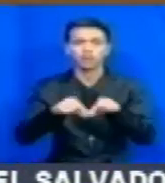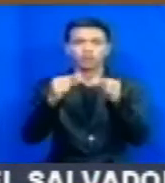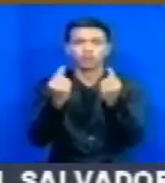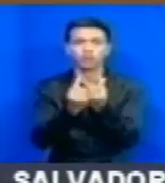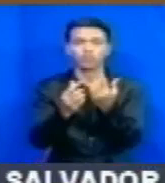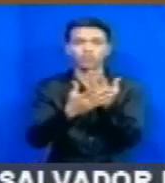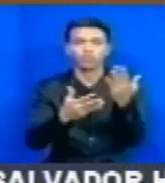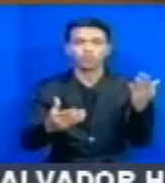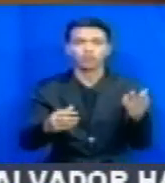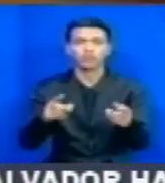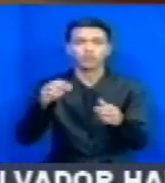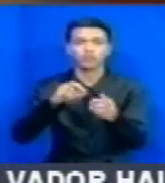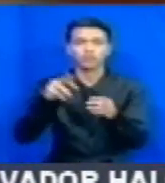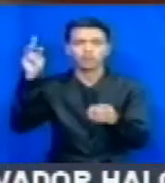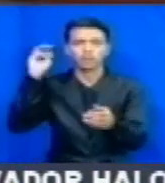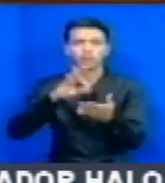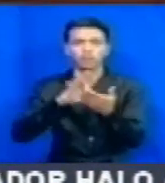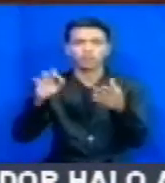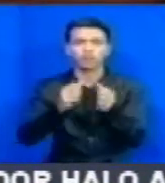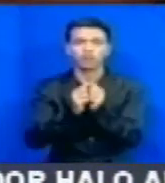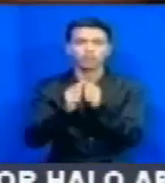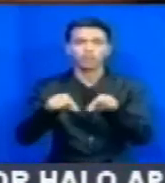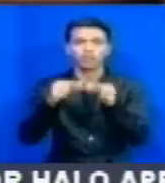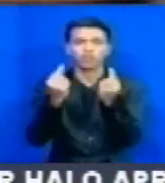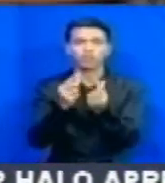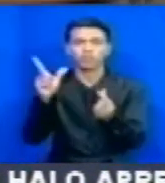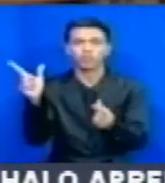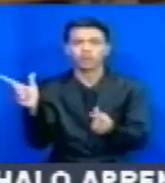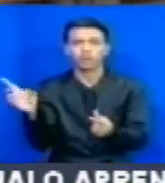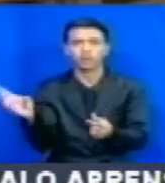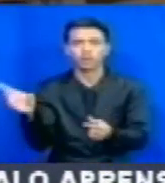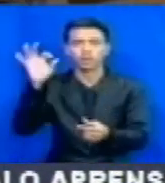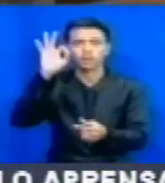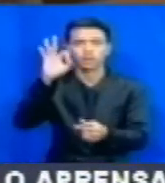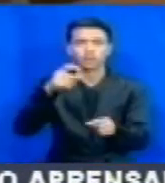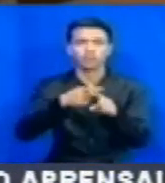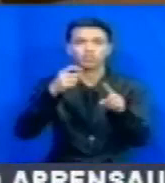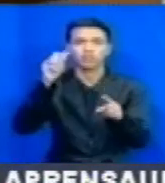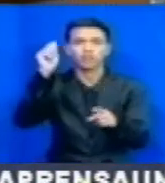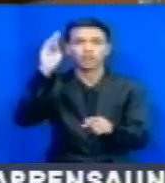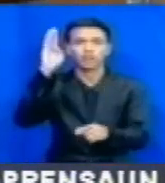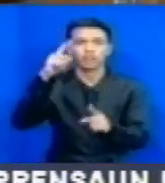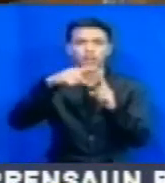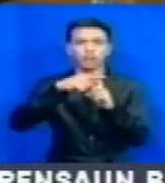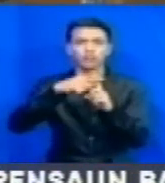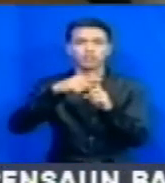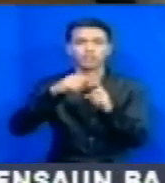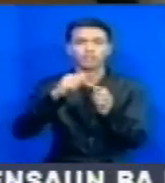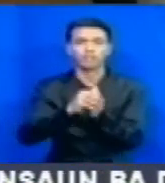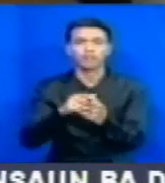RAN disponível ba segunda-feira ne hamutu pacote hitunulu resinsia composto se pacote a mais hamutu